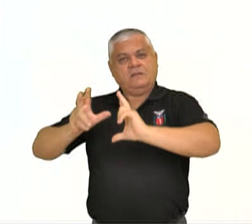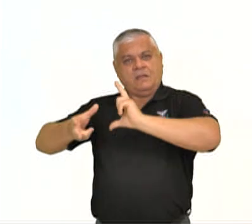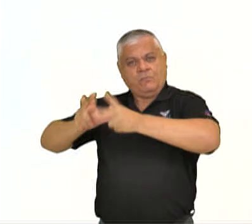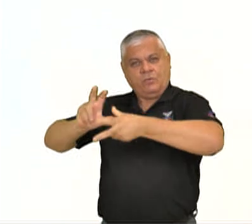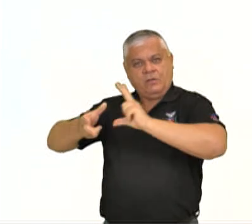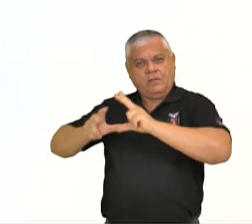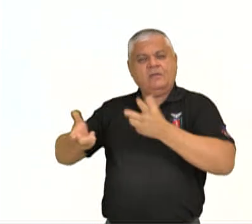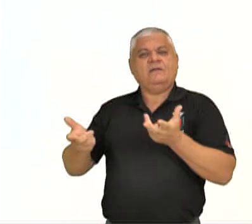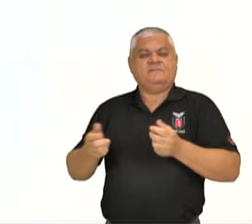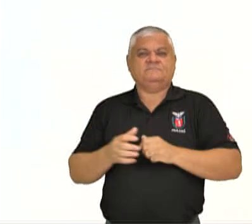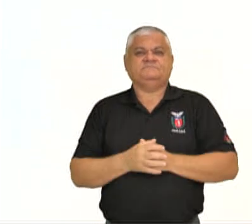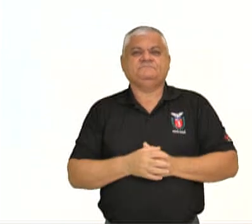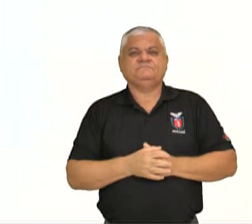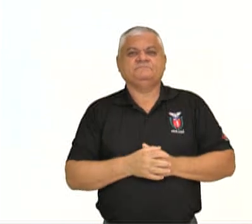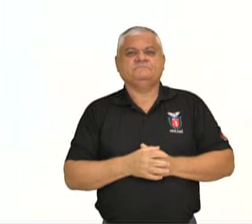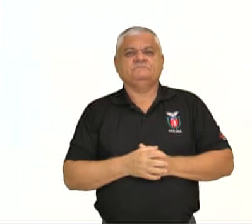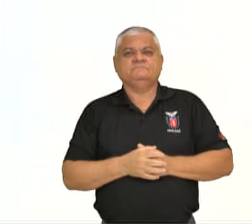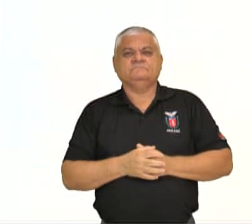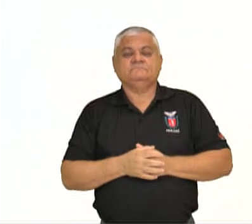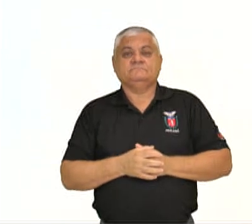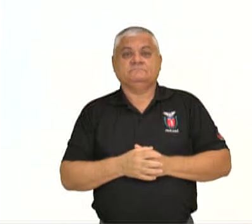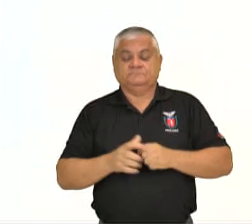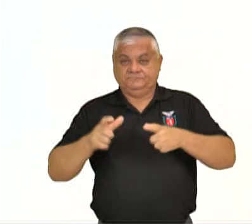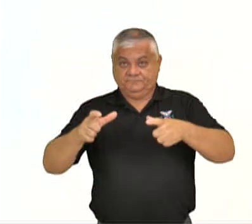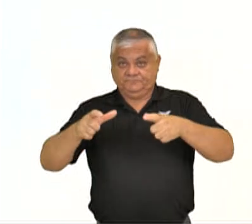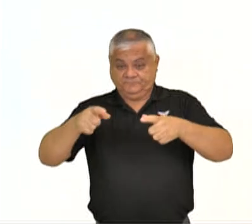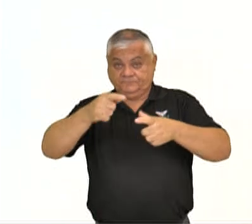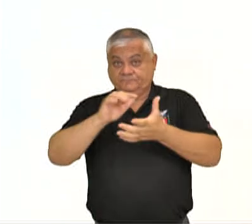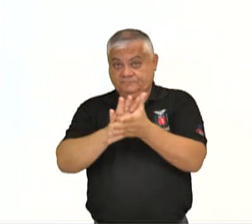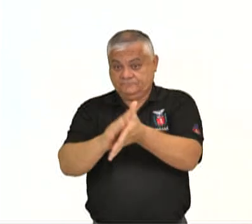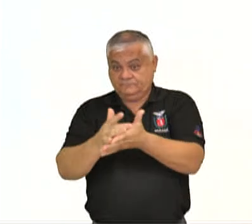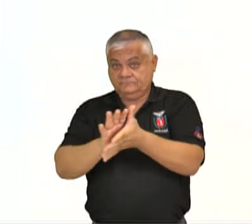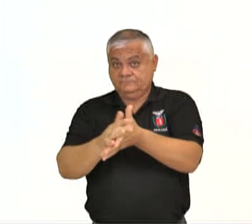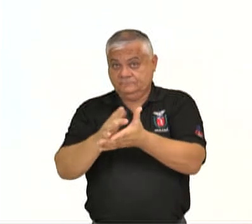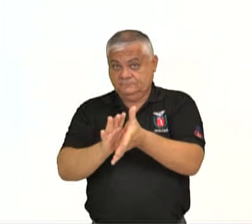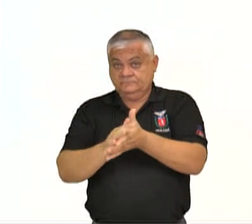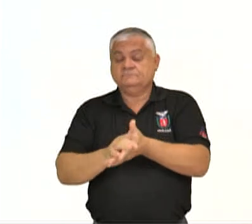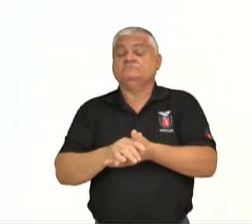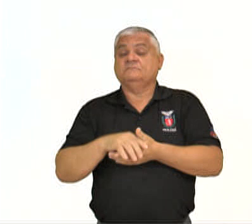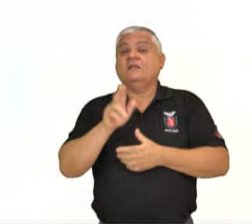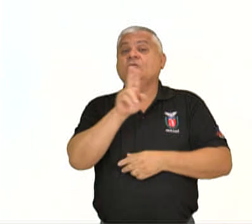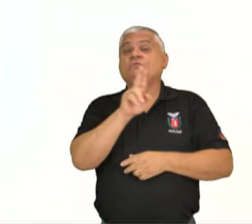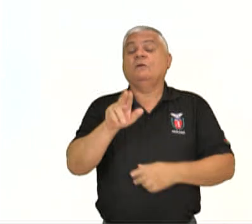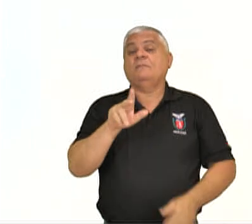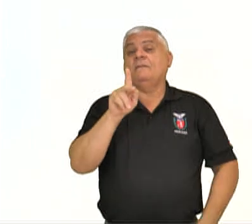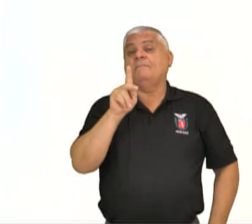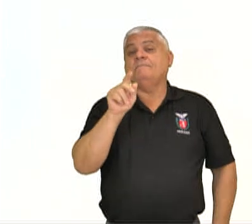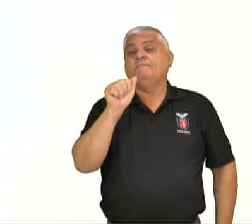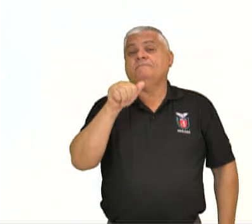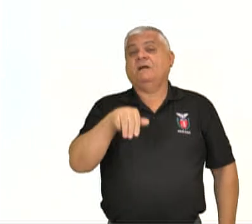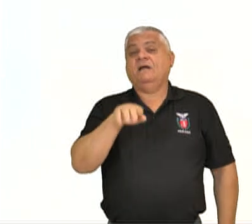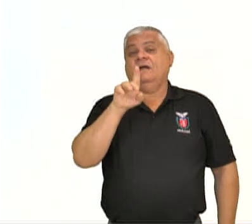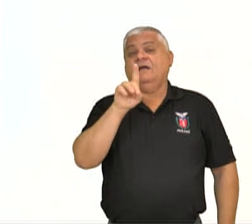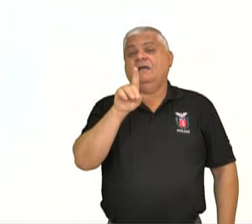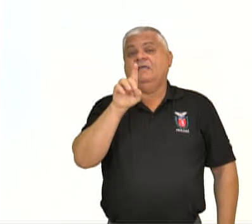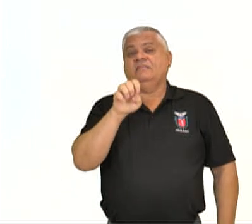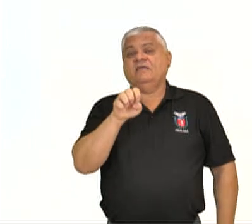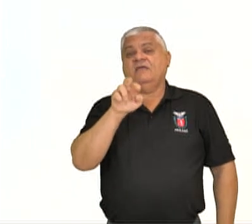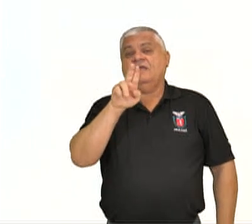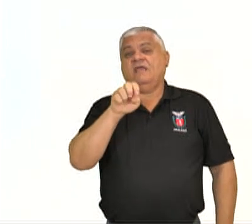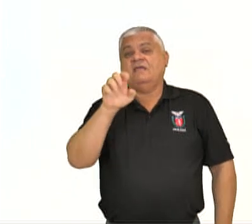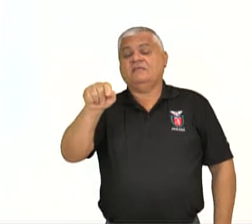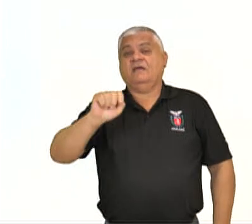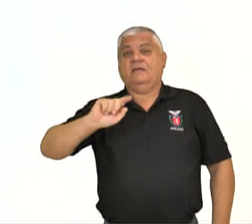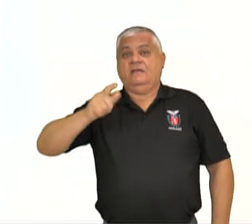capoeira. O pandeiro brasileiro, então, deriva da pandeireta ou pandereta da Espanha e